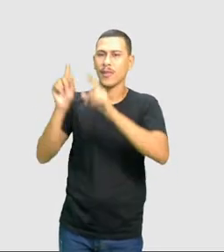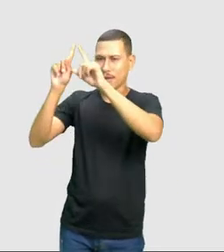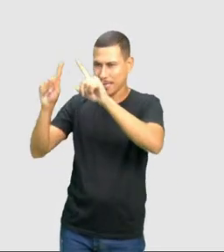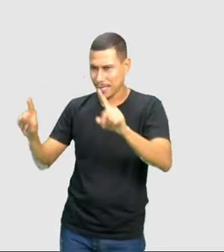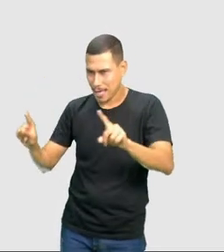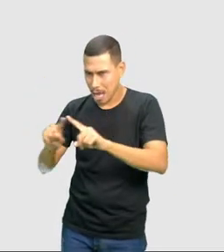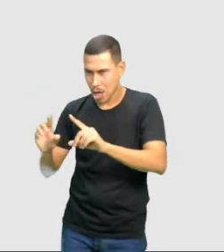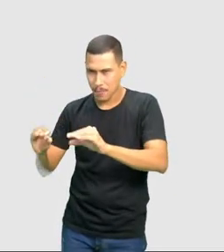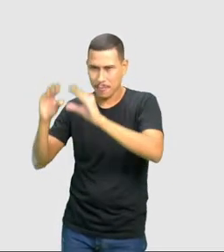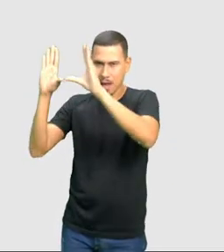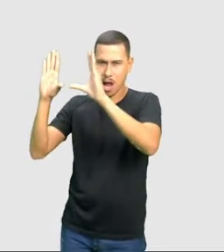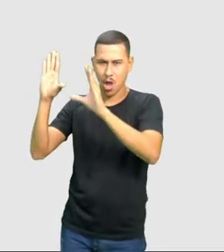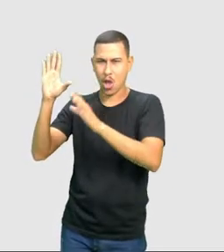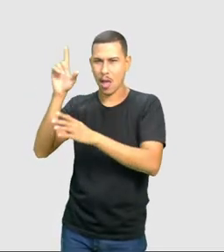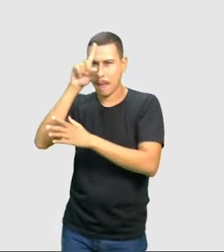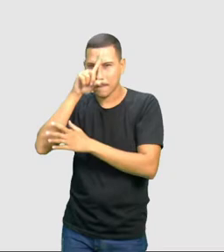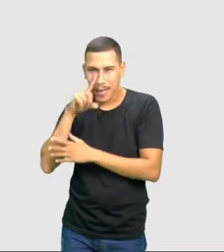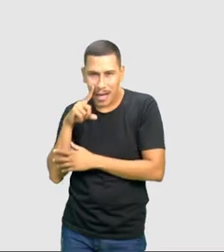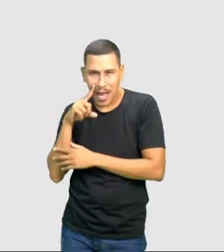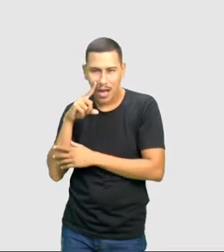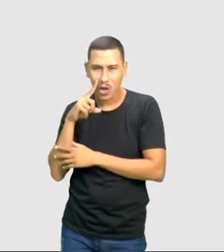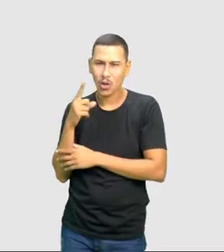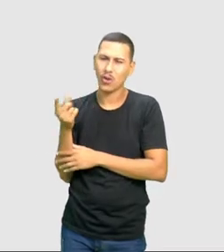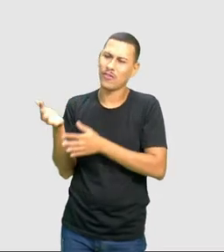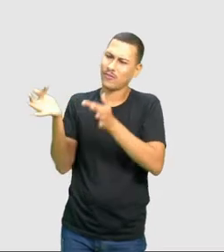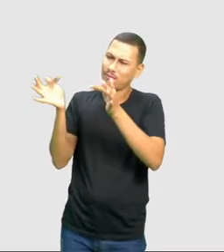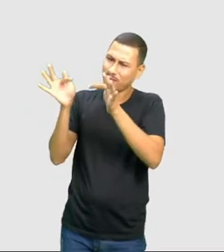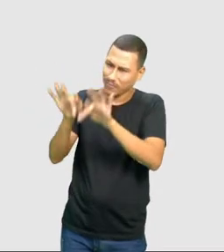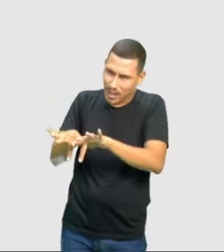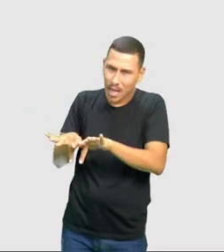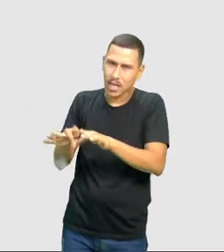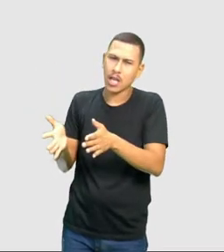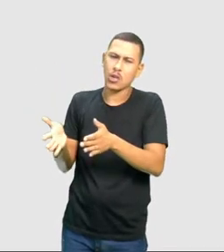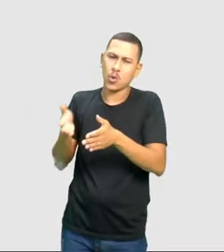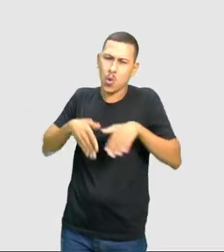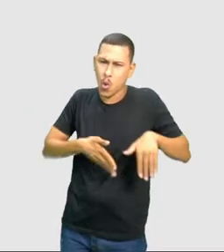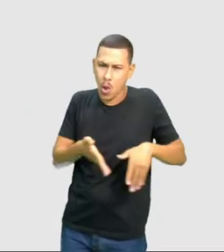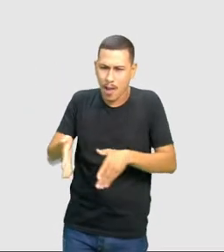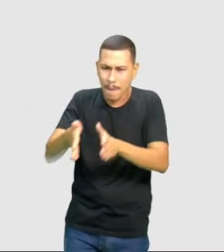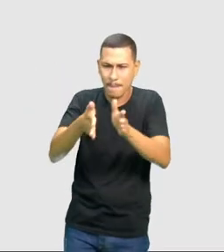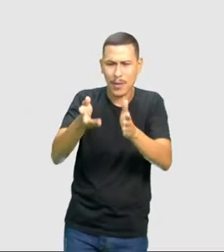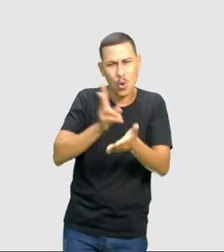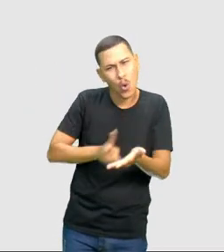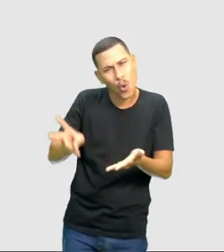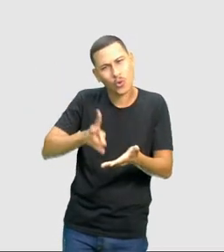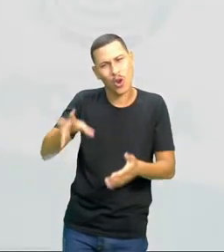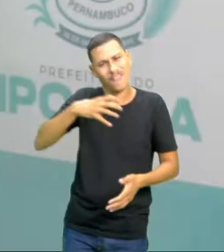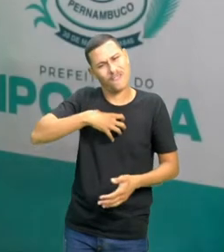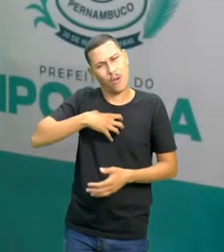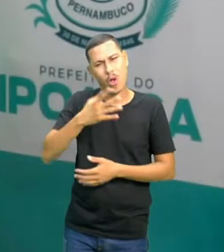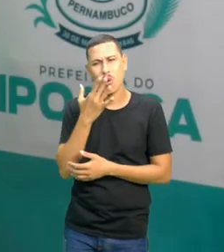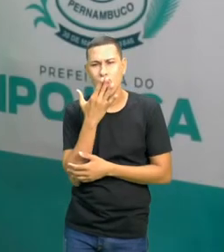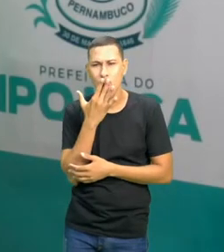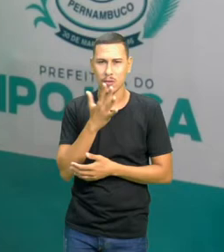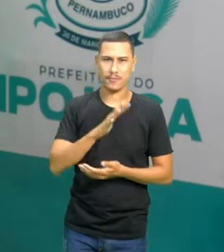triângulo maior amarelo. Fechando o nosso caminho e dando continuidade às formas e às